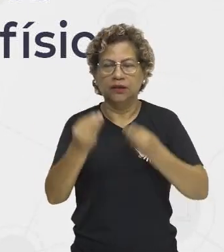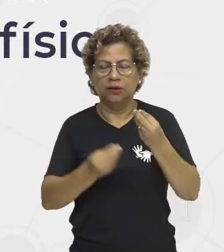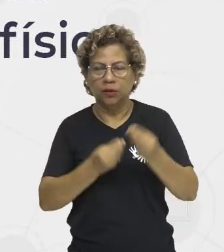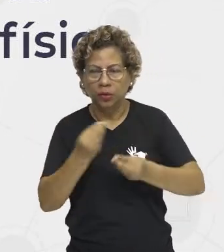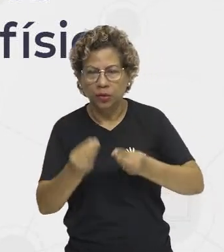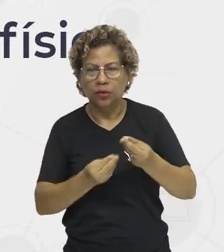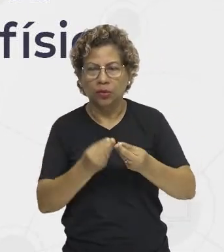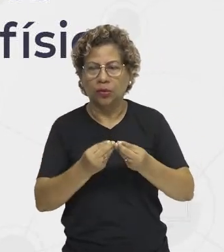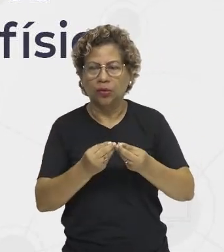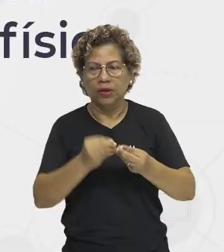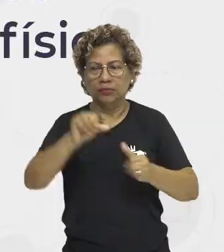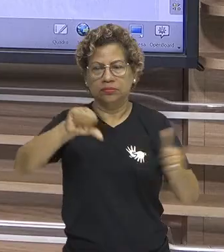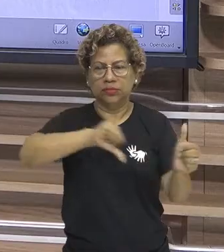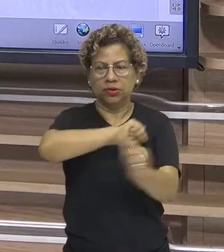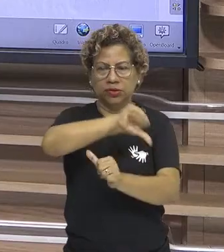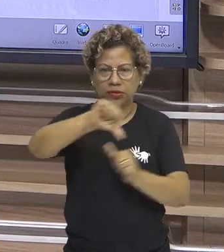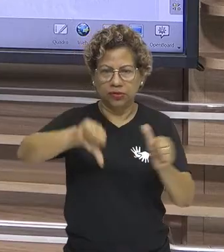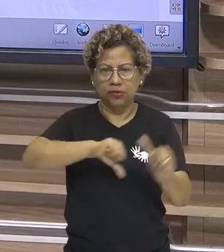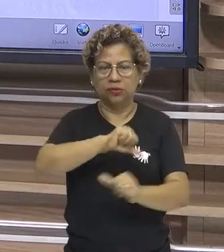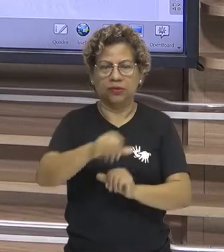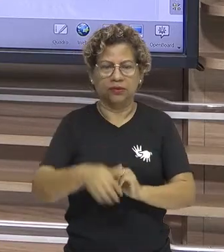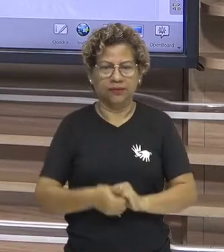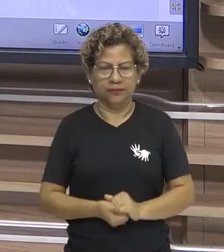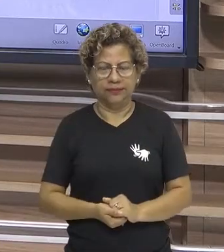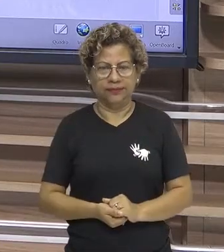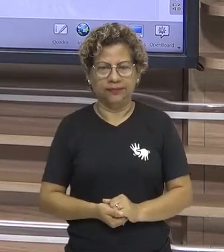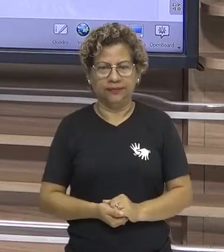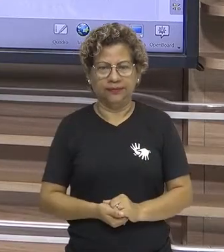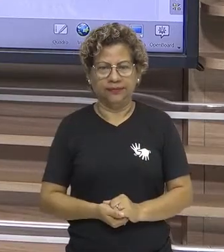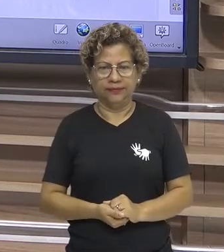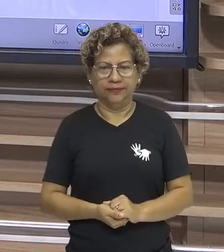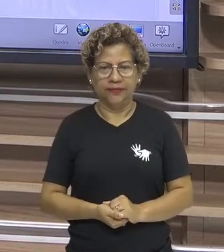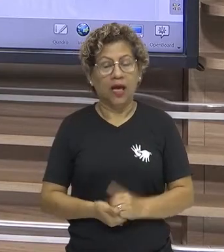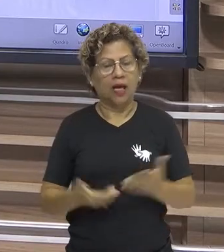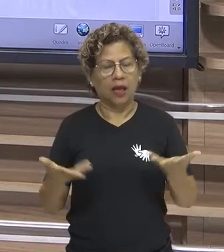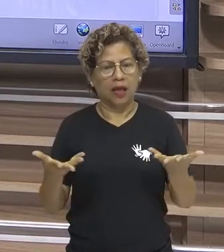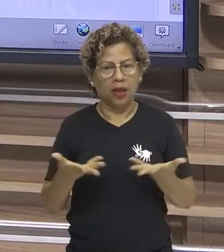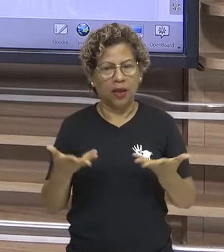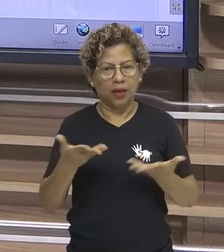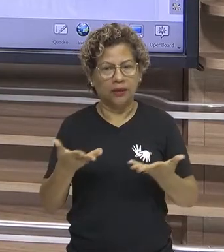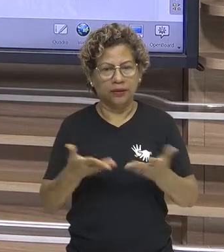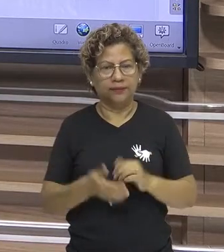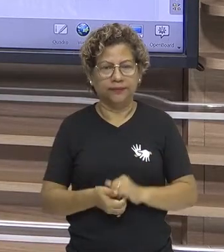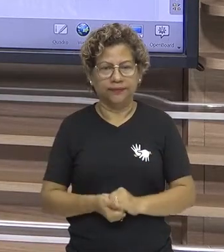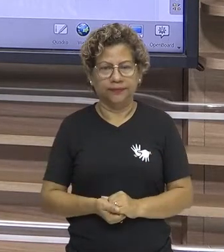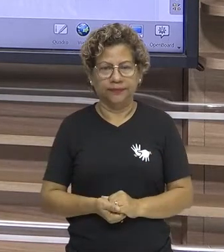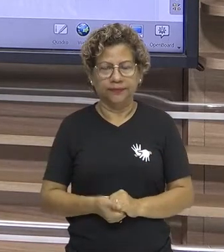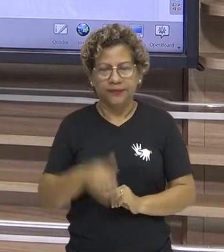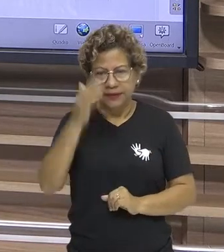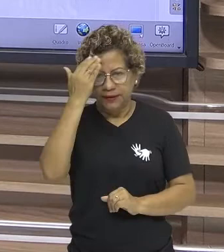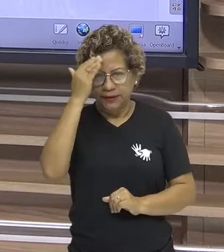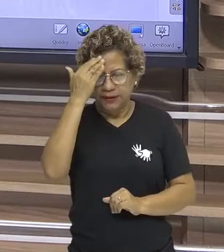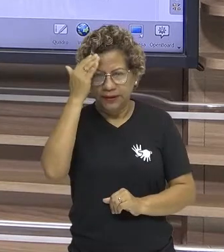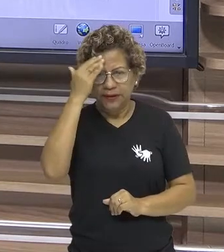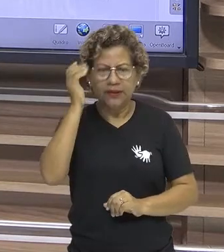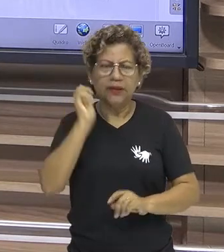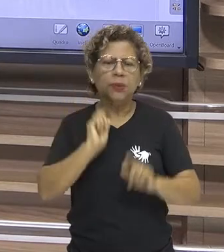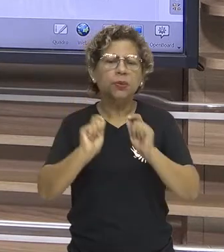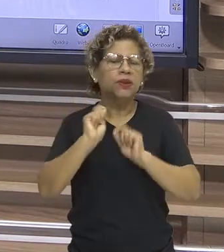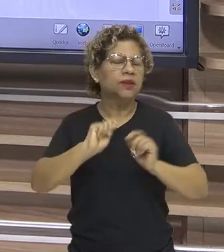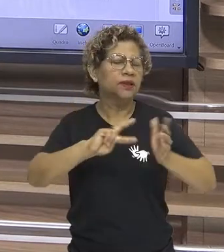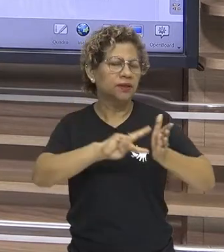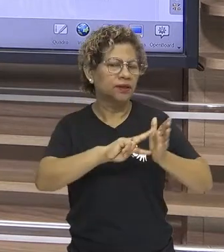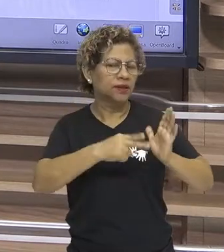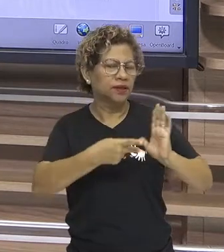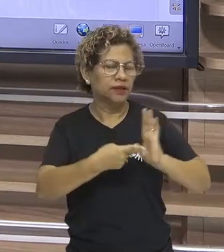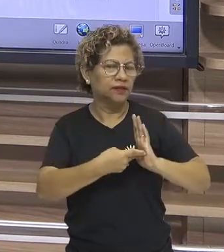de estado físico. Muito bem, pessoal. Agora nós vamos entender o que